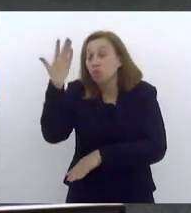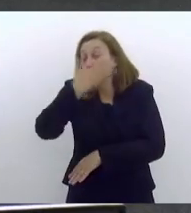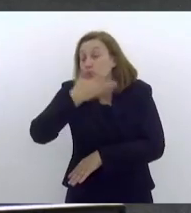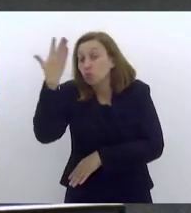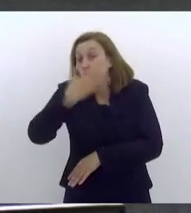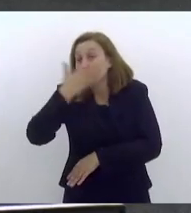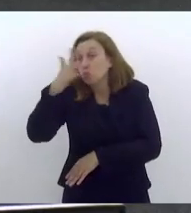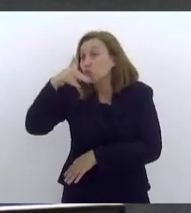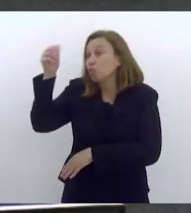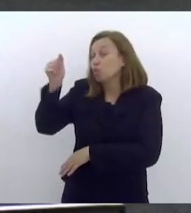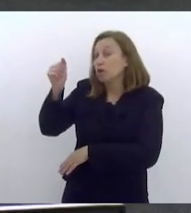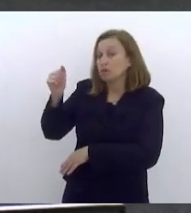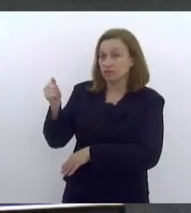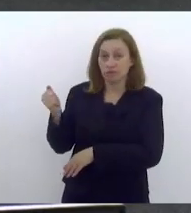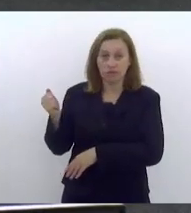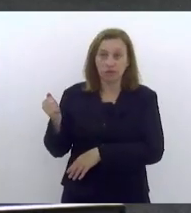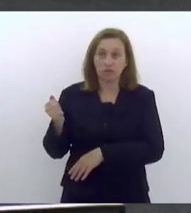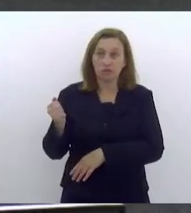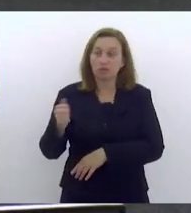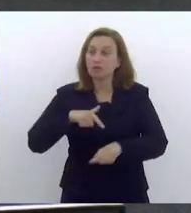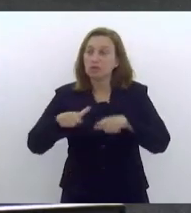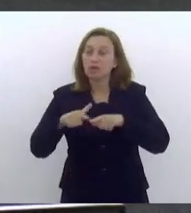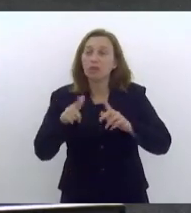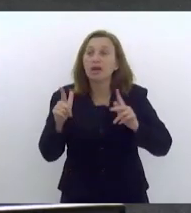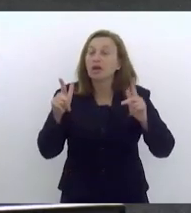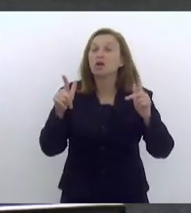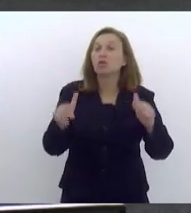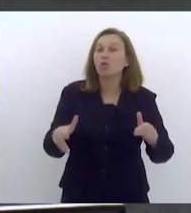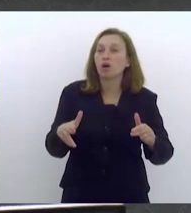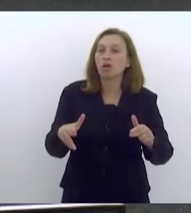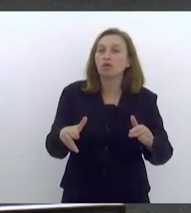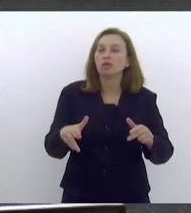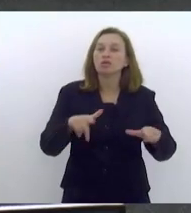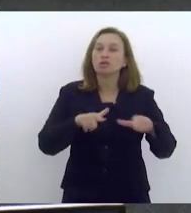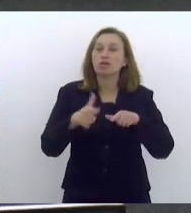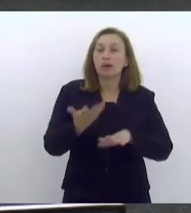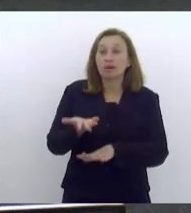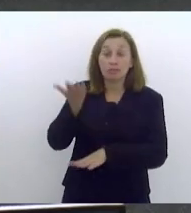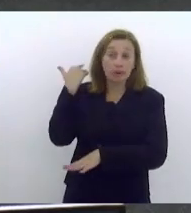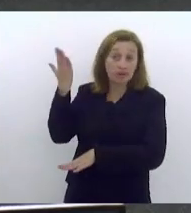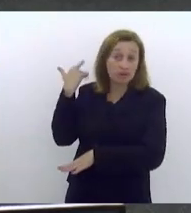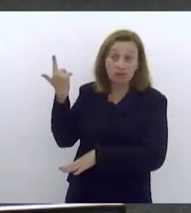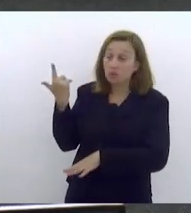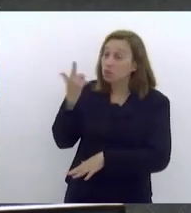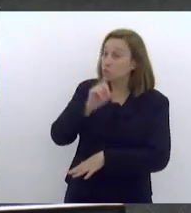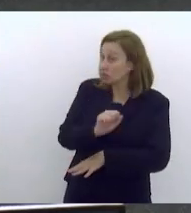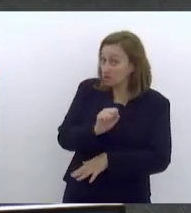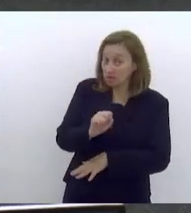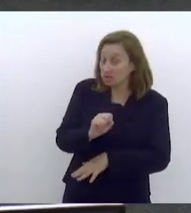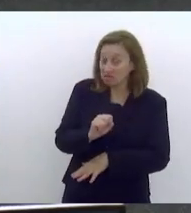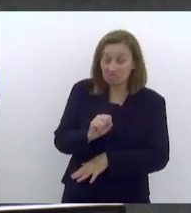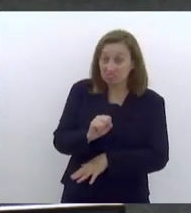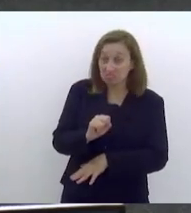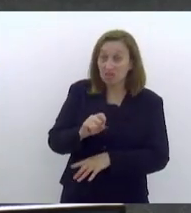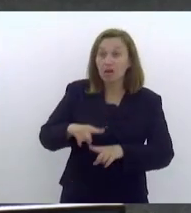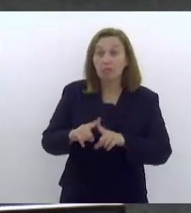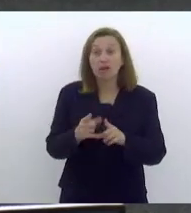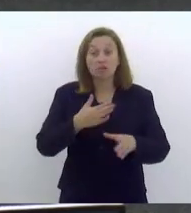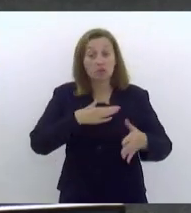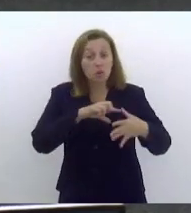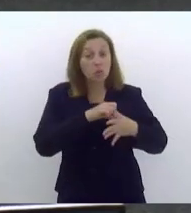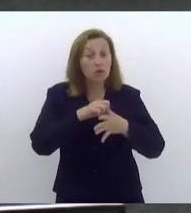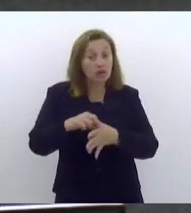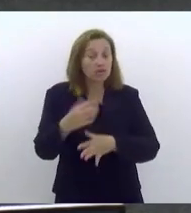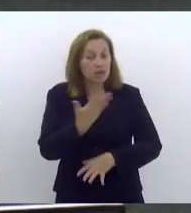antes uma operação como essa. No mandato passado, até tentei, não consegui, mas consegui através do meu líder, esse